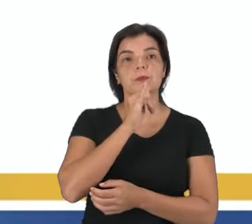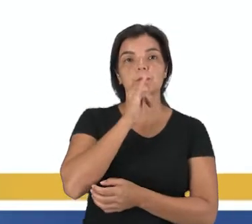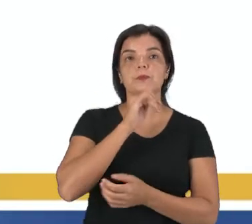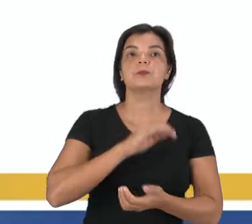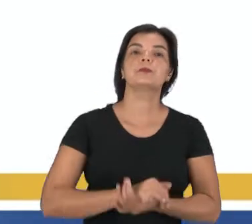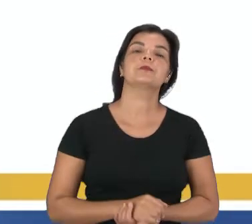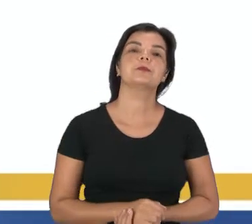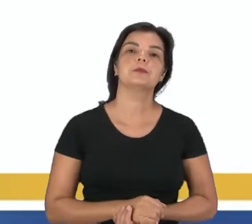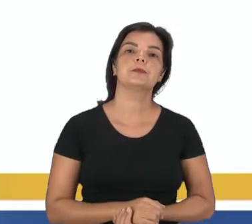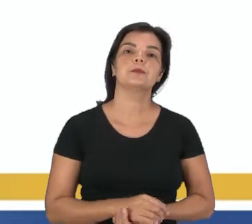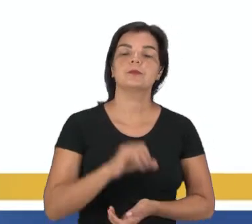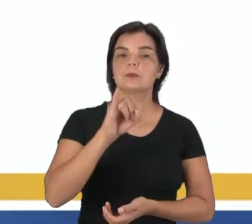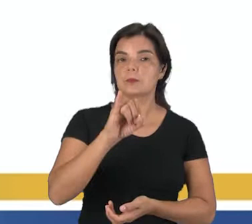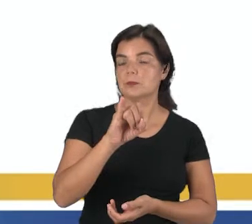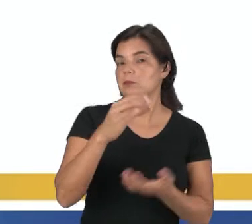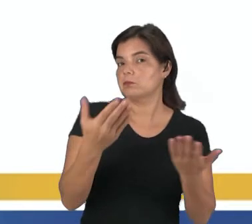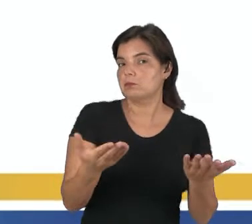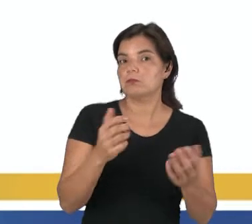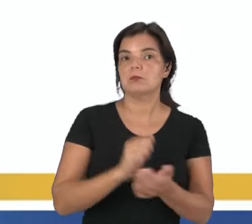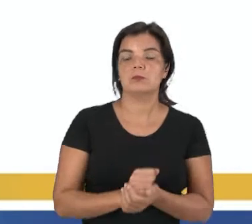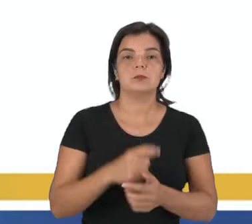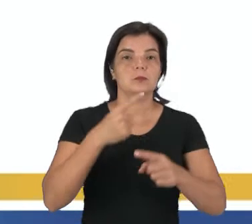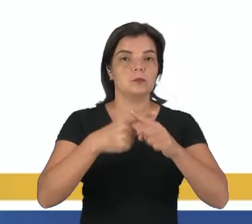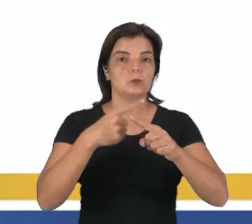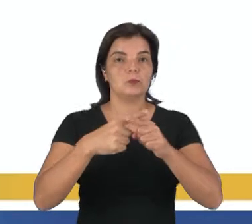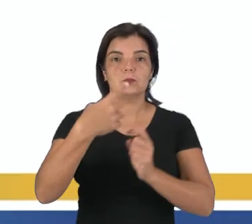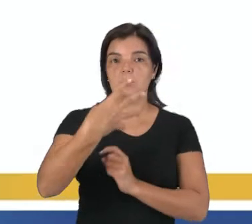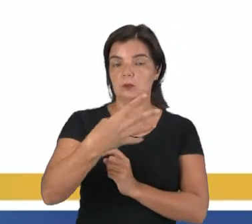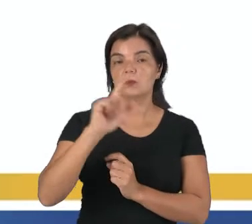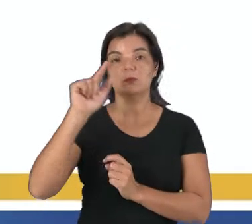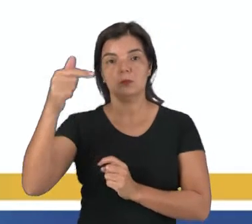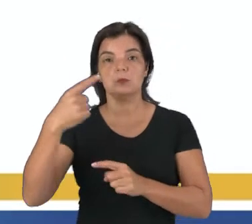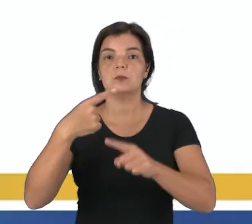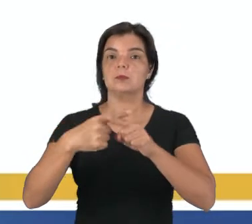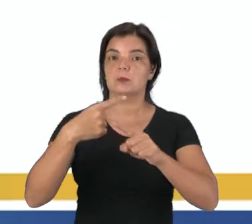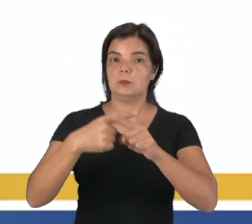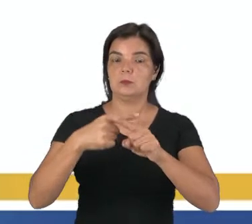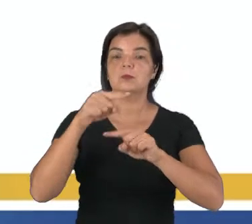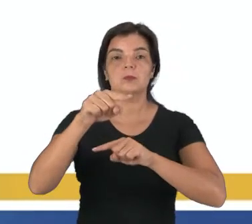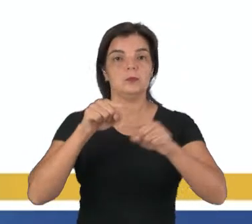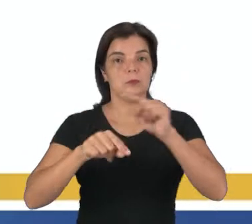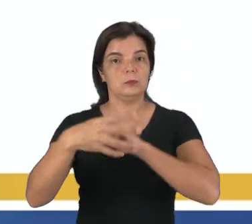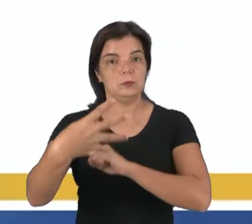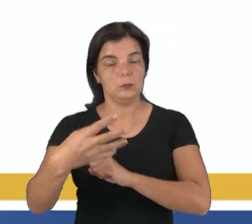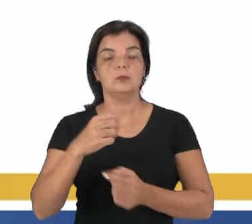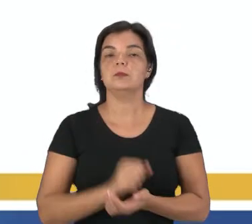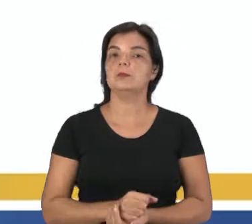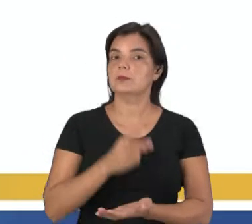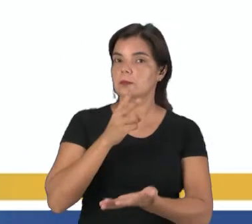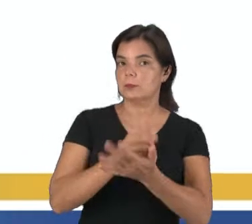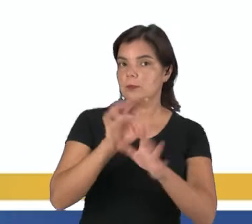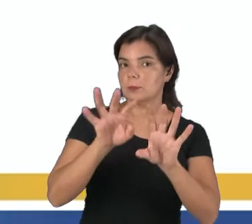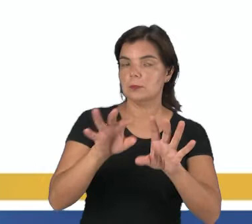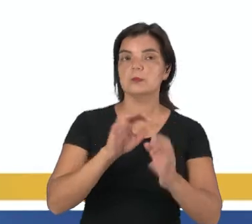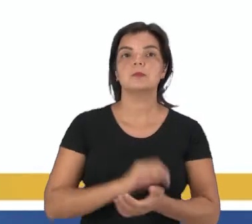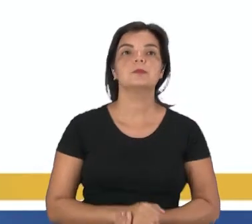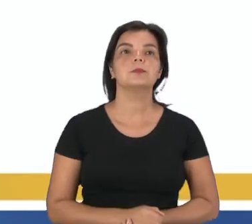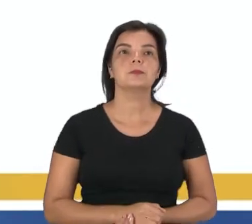exemplo, se uma for multiplicada por 4, a outra grandeza tem que ser dividida por 4. É sempre assim.